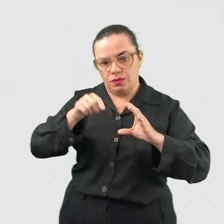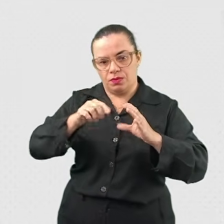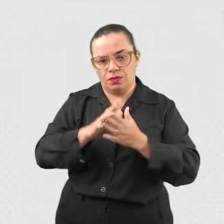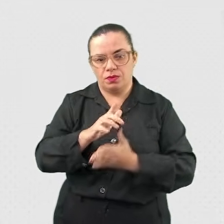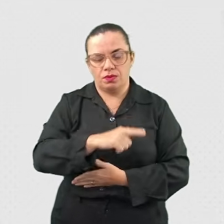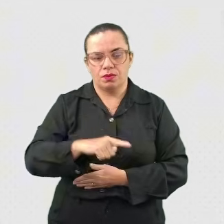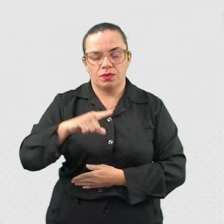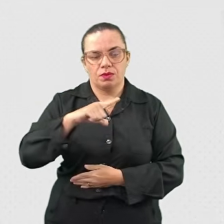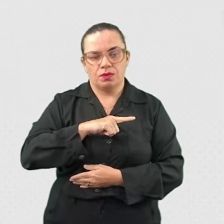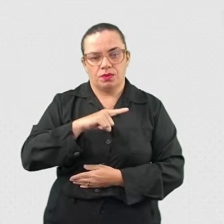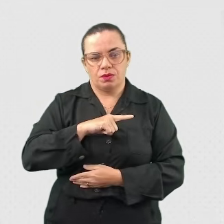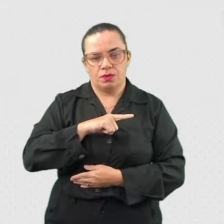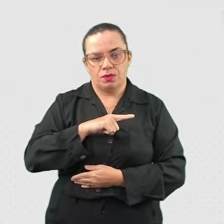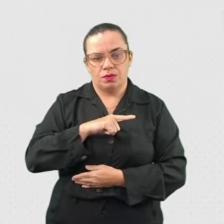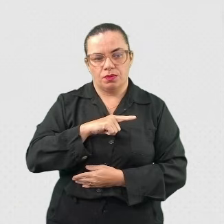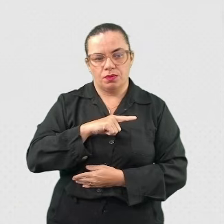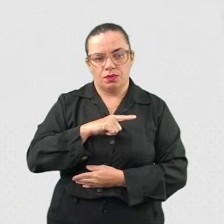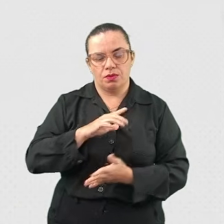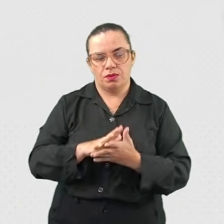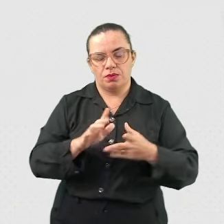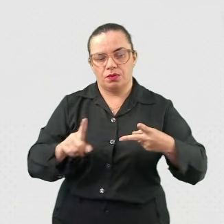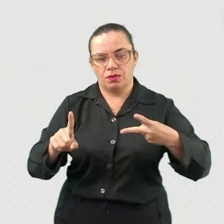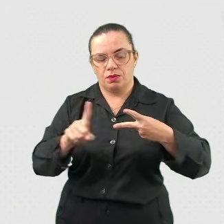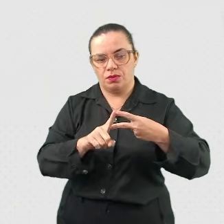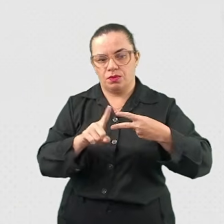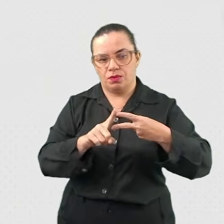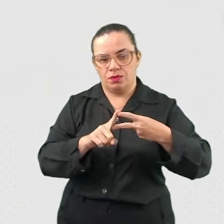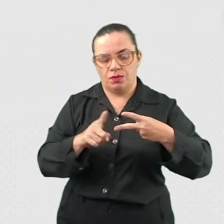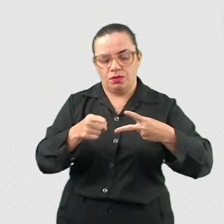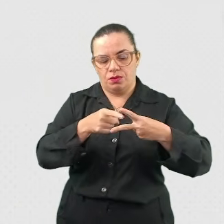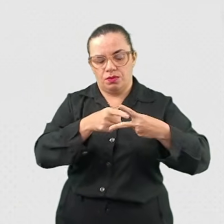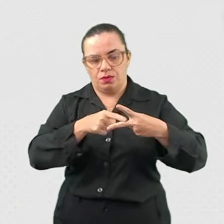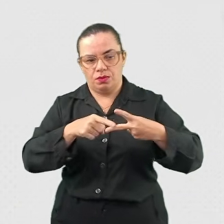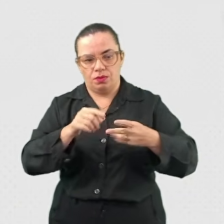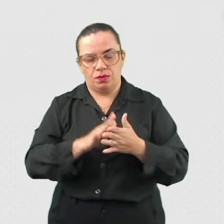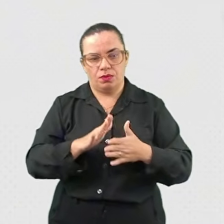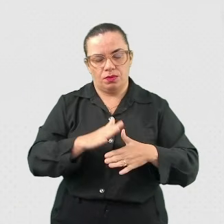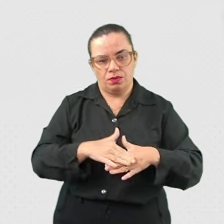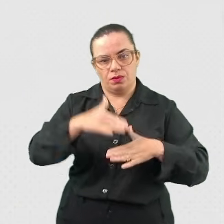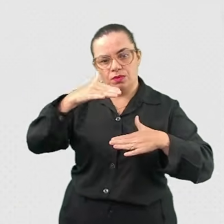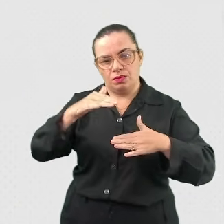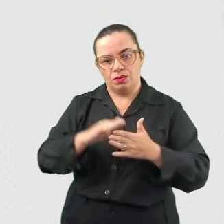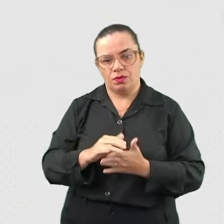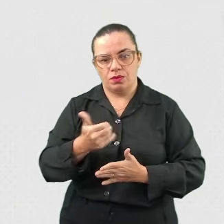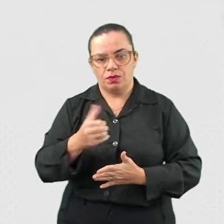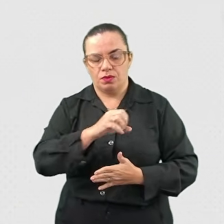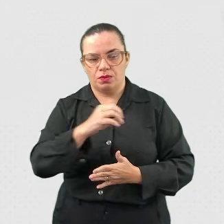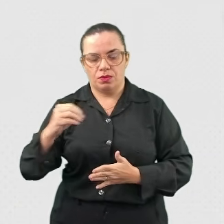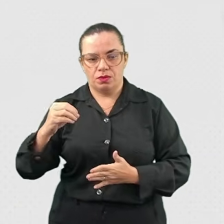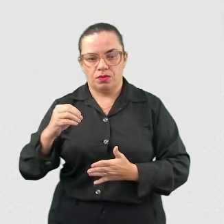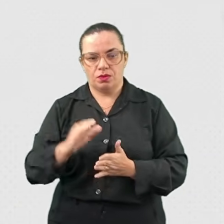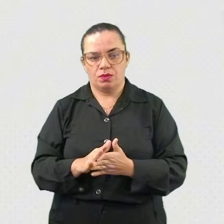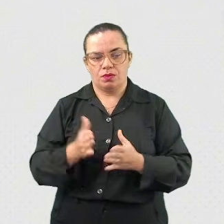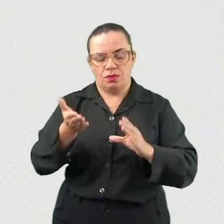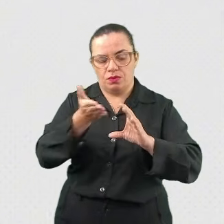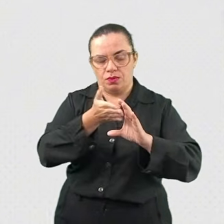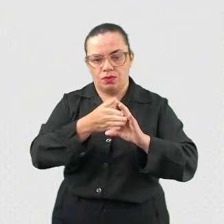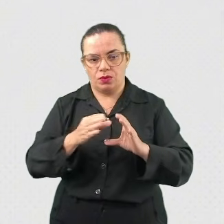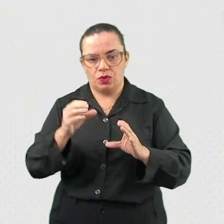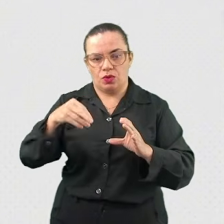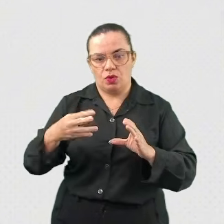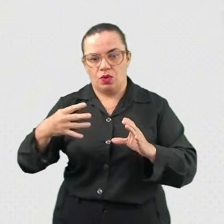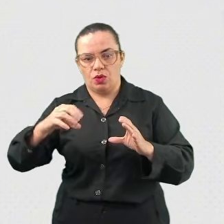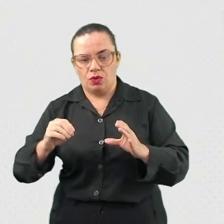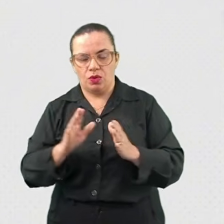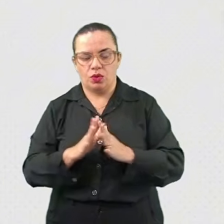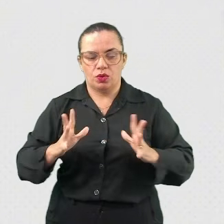possui pelo menos um ângulo maior do que 180, ele é chamado de côncavo, tá? Quando todos